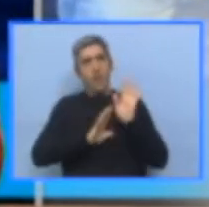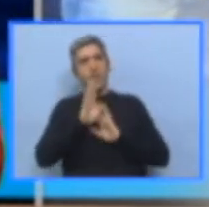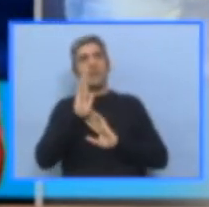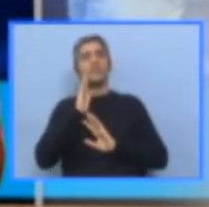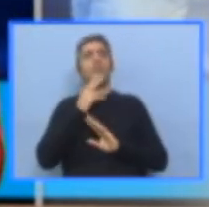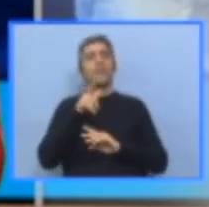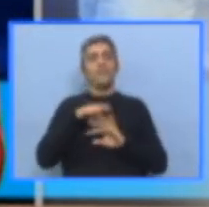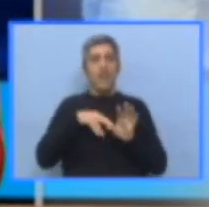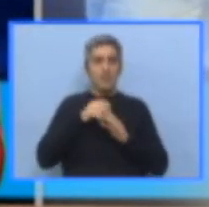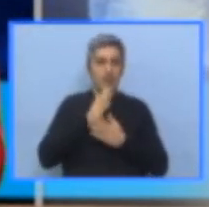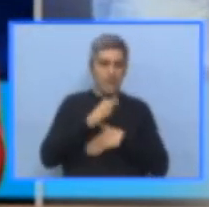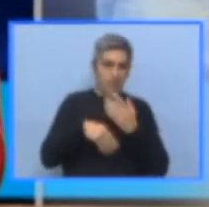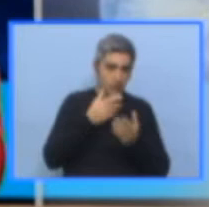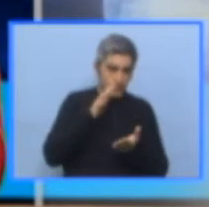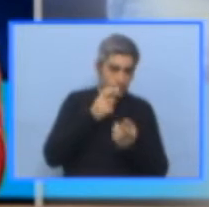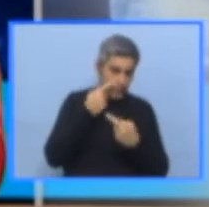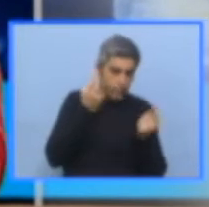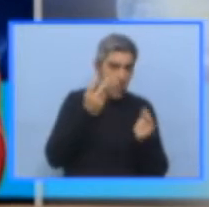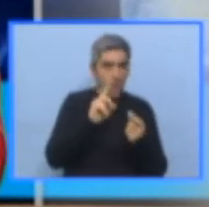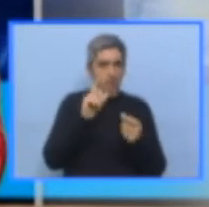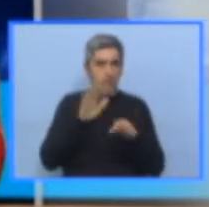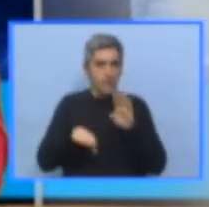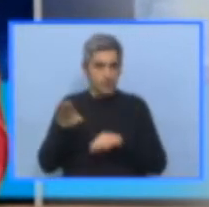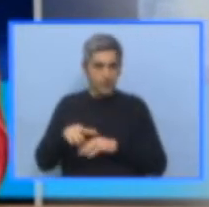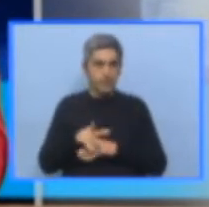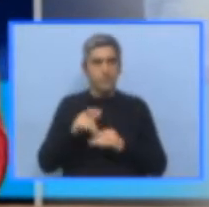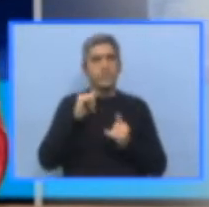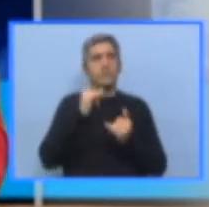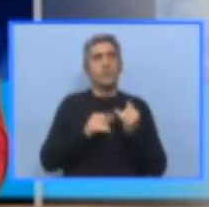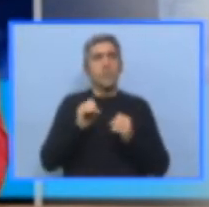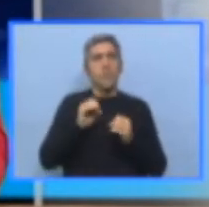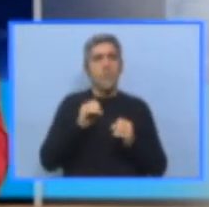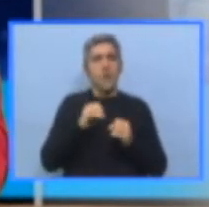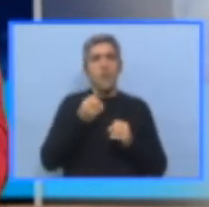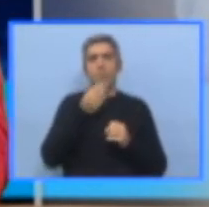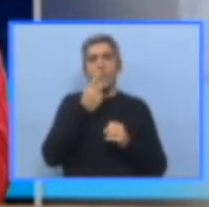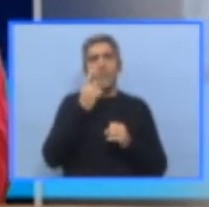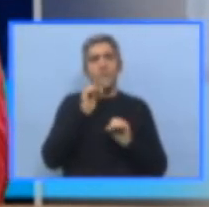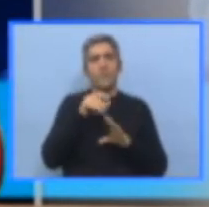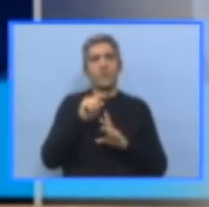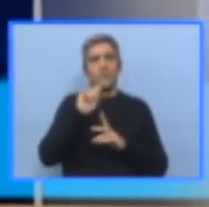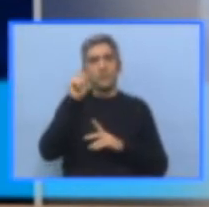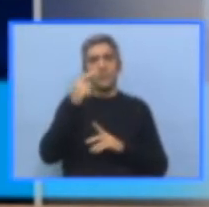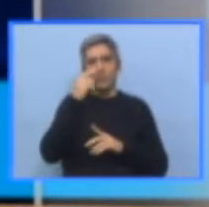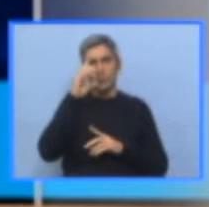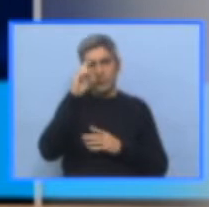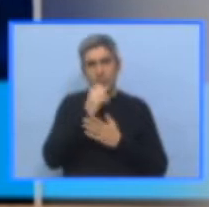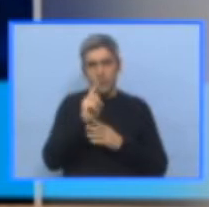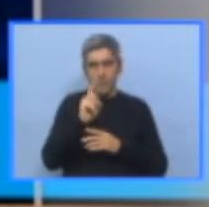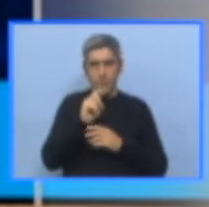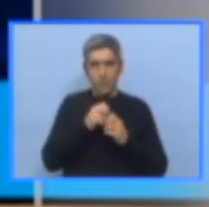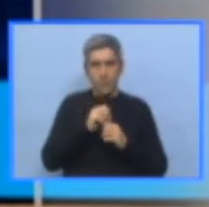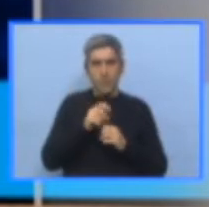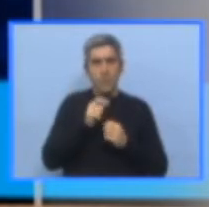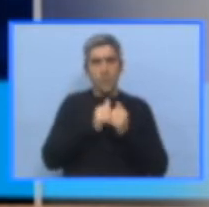ela decidisse. Não há aqui perigo de ser spoiler e de contar um fim que as pessoas não saibam.